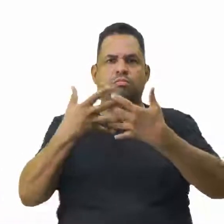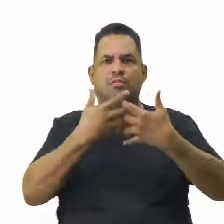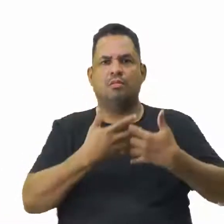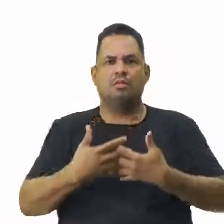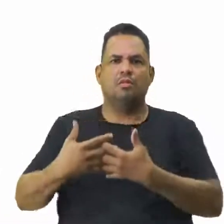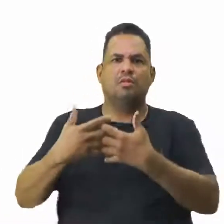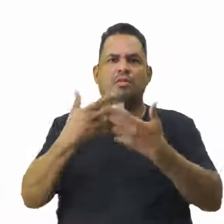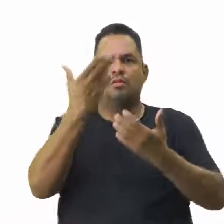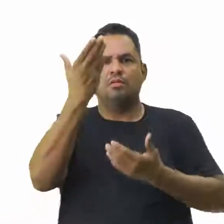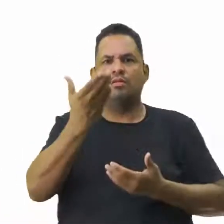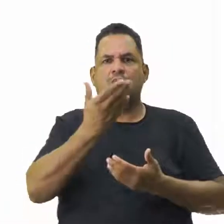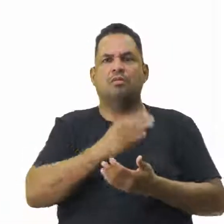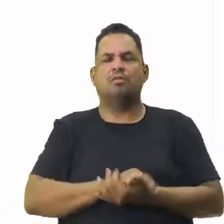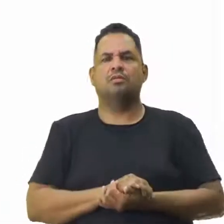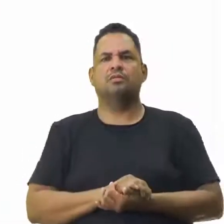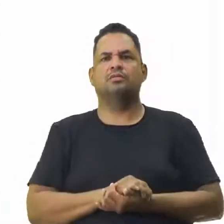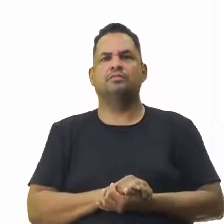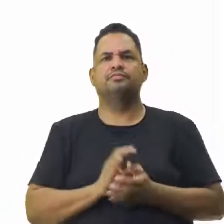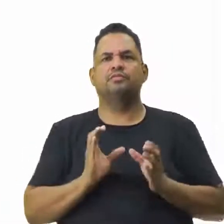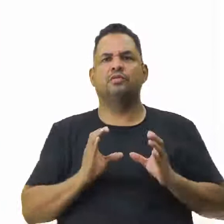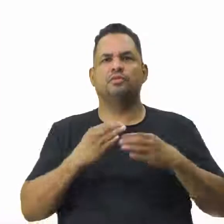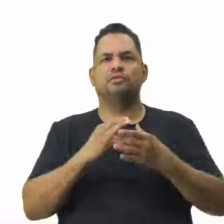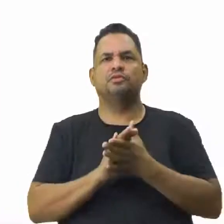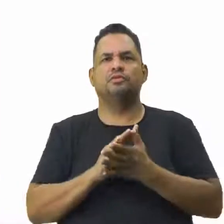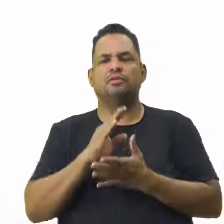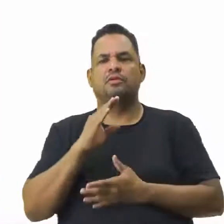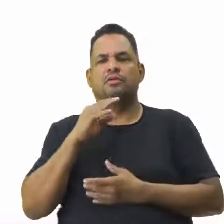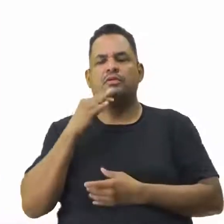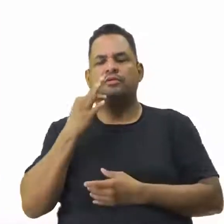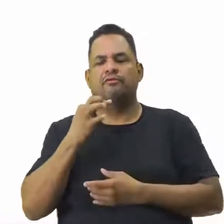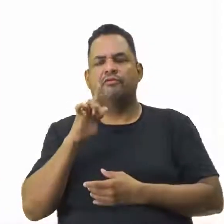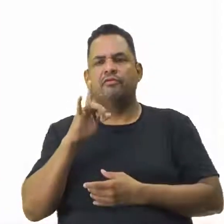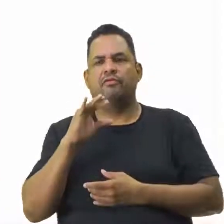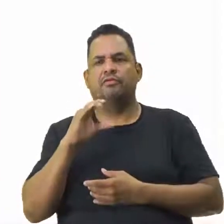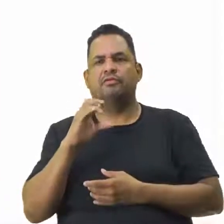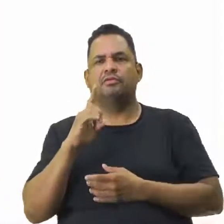tá? Comitiva Ford, eles ficaram